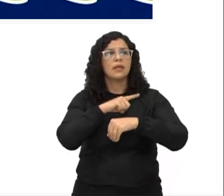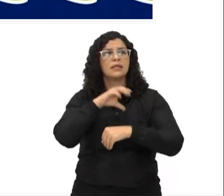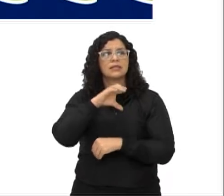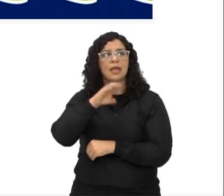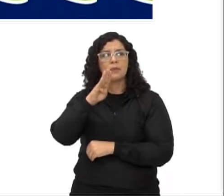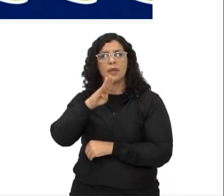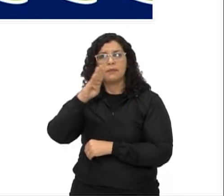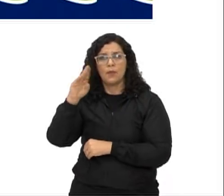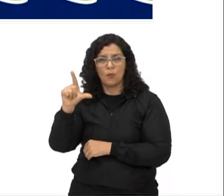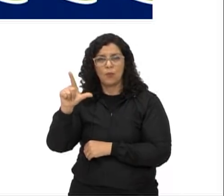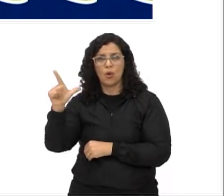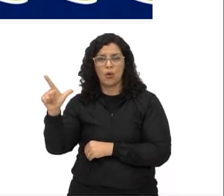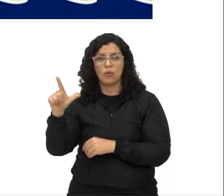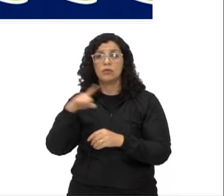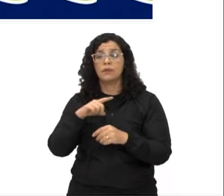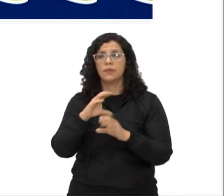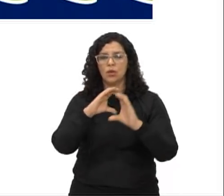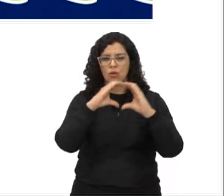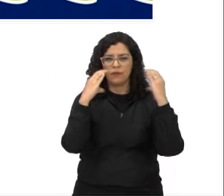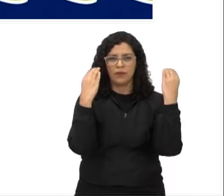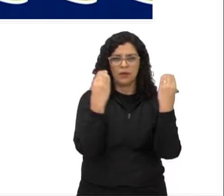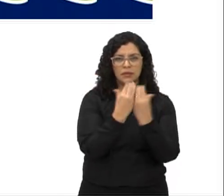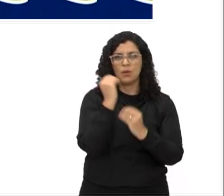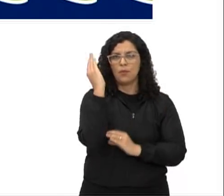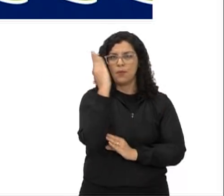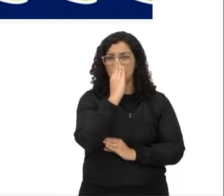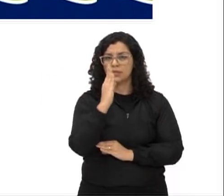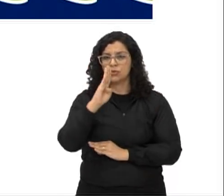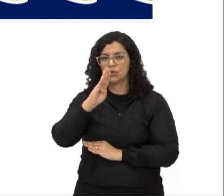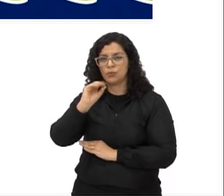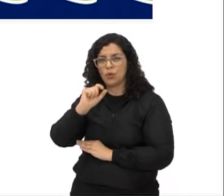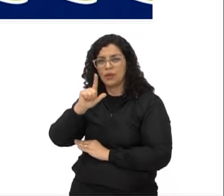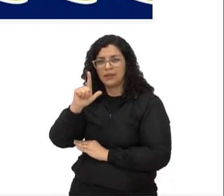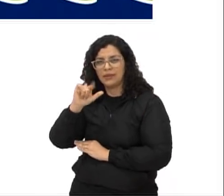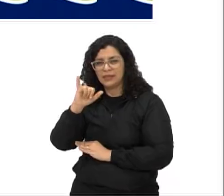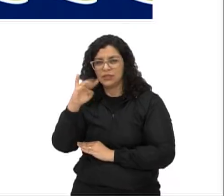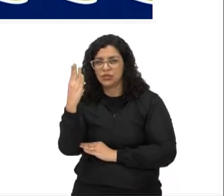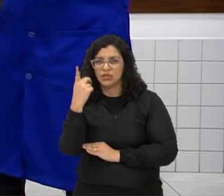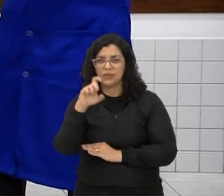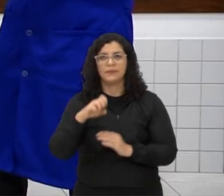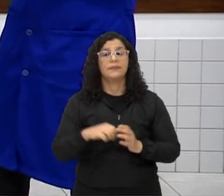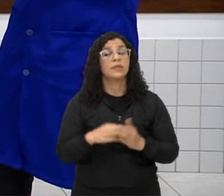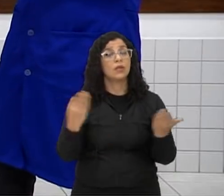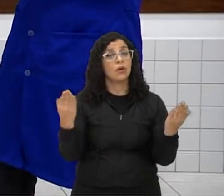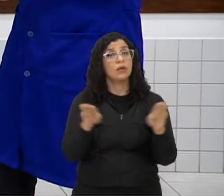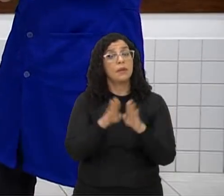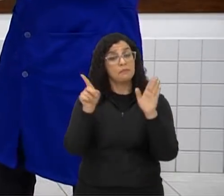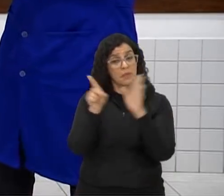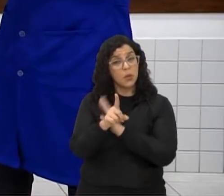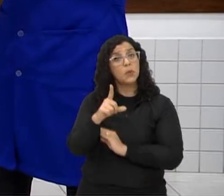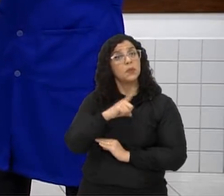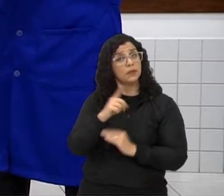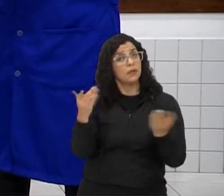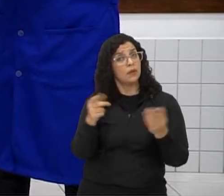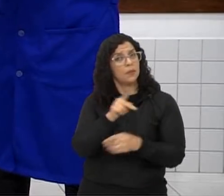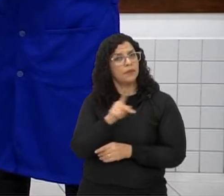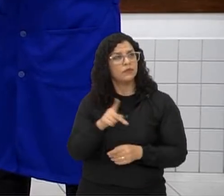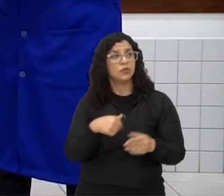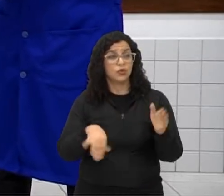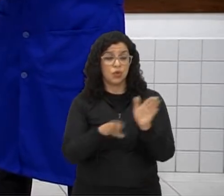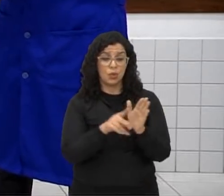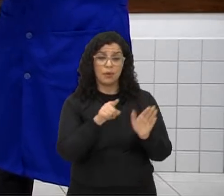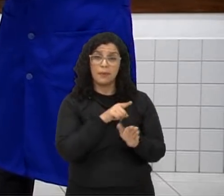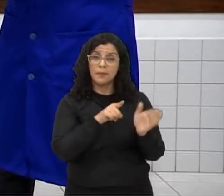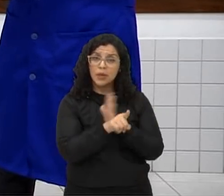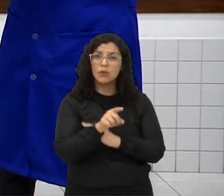pela CBBOL, a Confederação Brasileira de Boliche. Temos uma pergunta aqui, então, professor. Já chegou uma